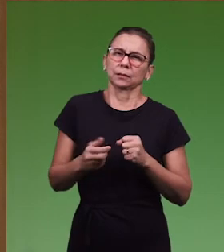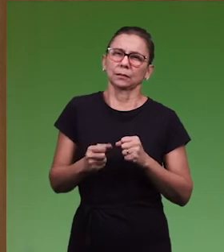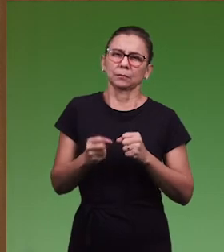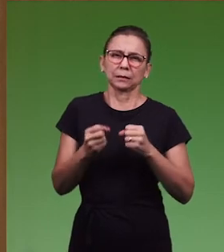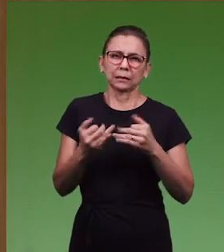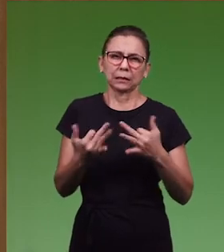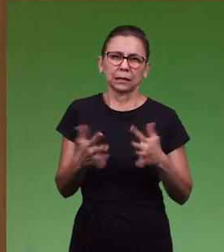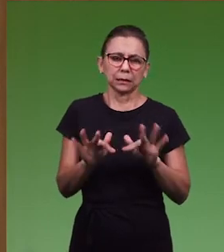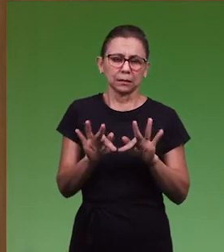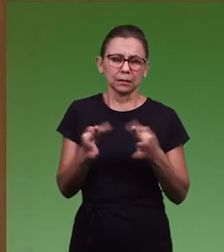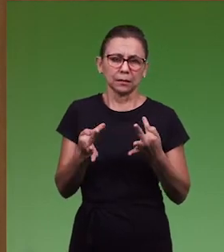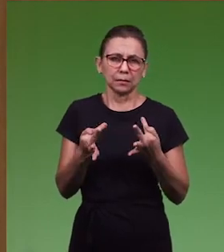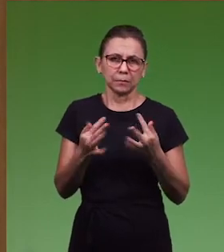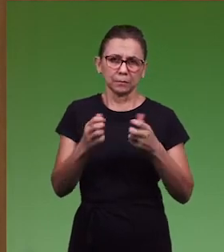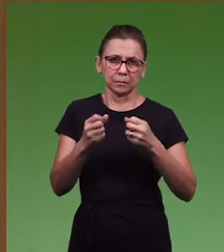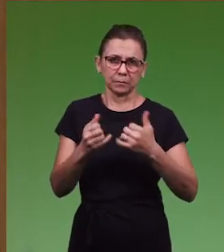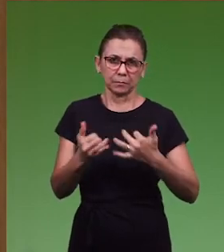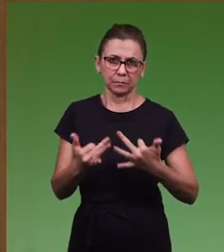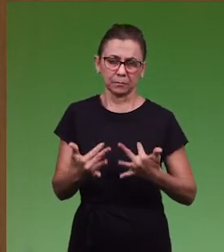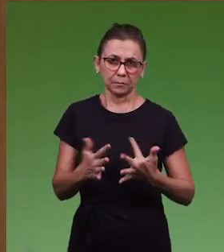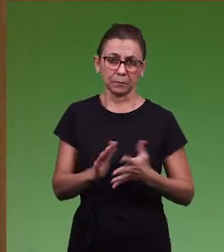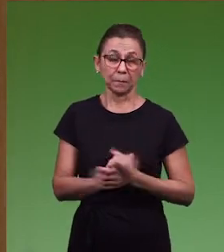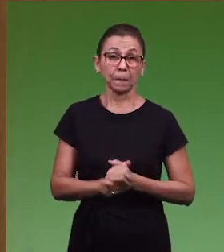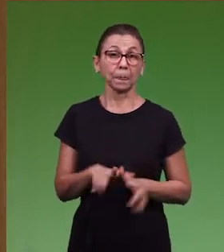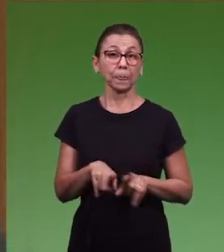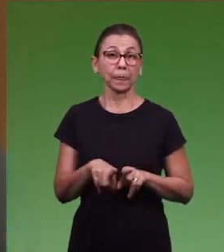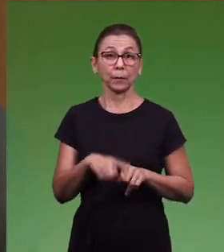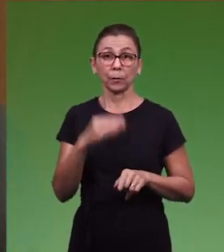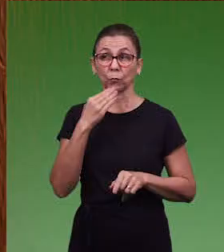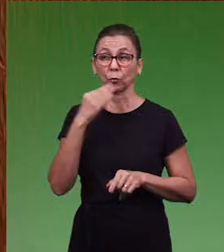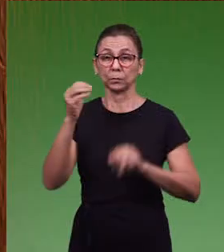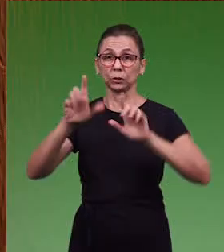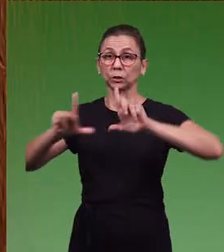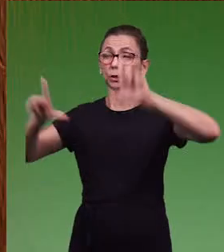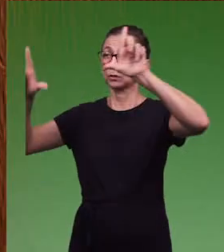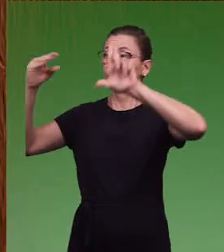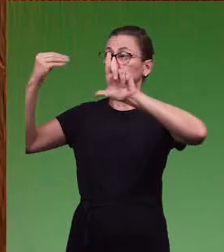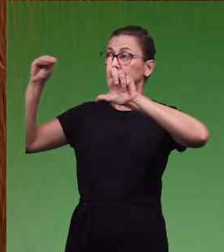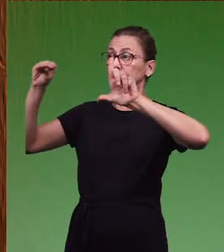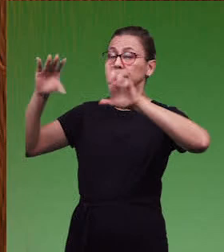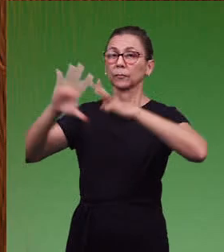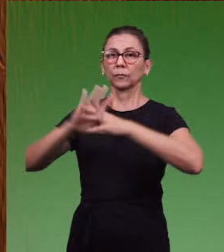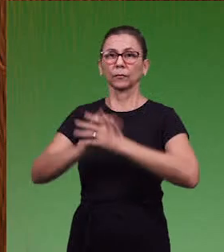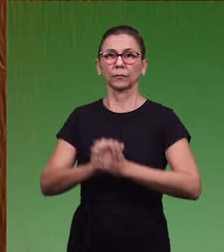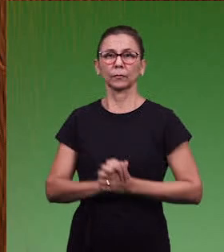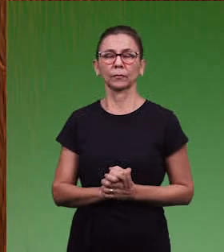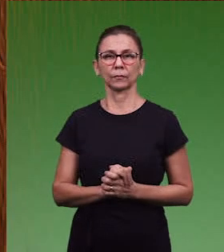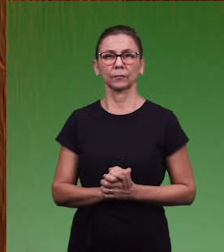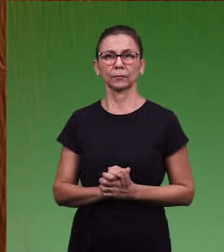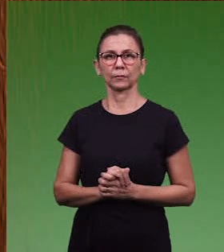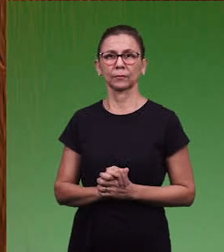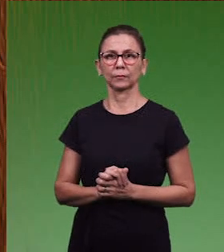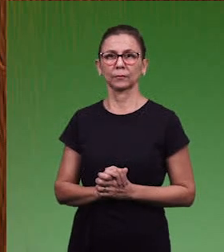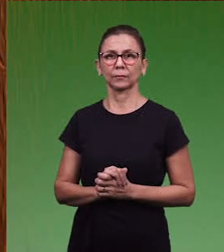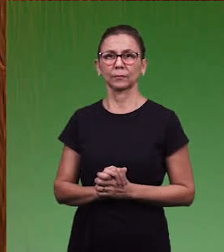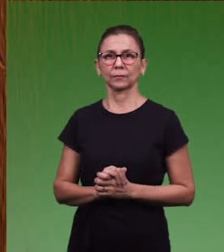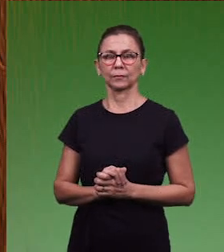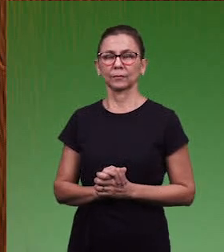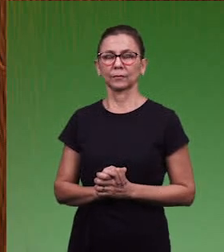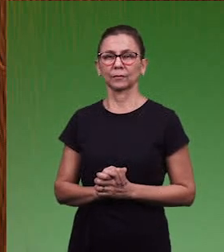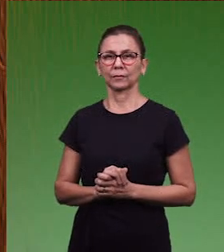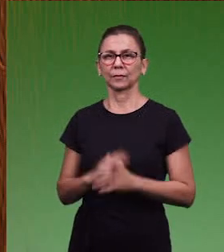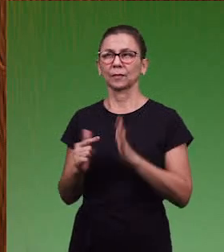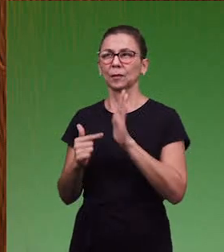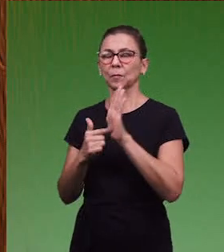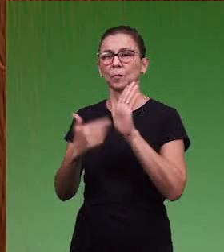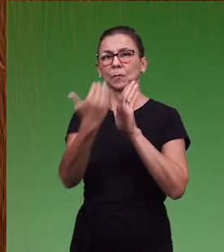muito simplificada. Eu vou pedir, inclusive, para colocar no quadro um painel básico que mostra as fases do